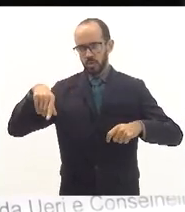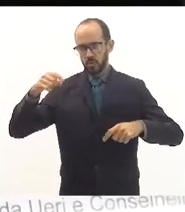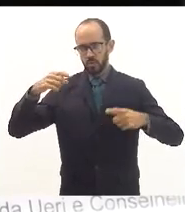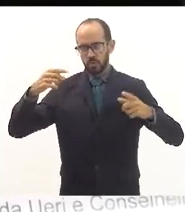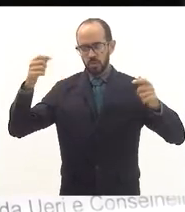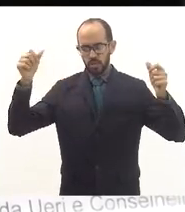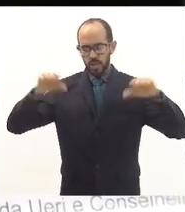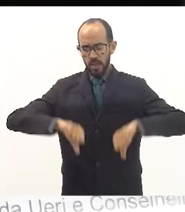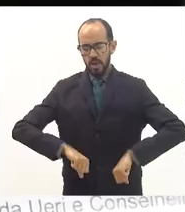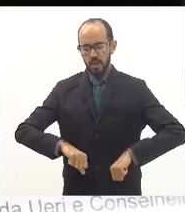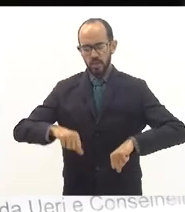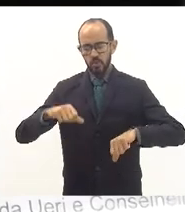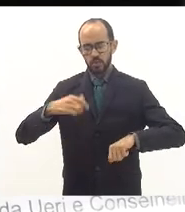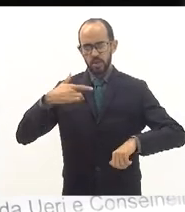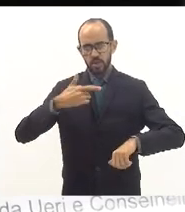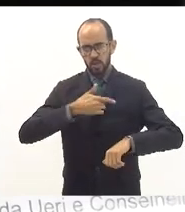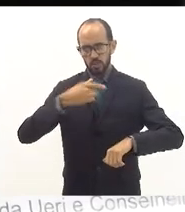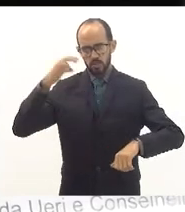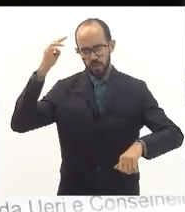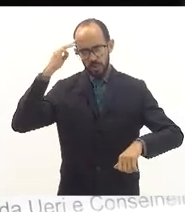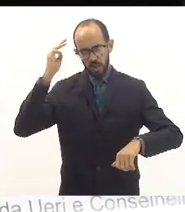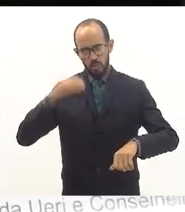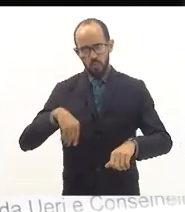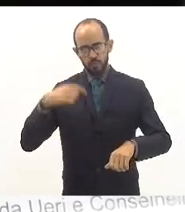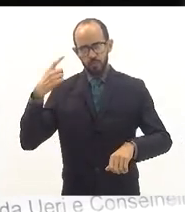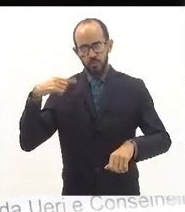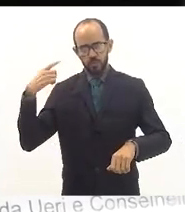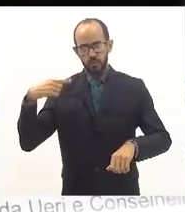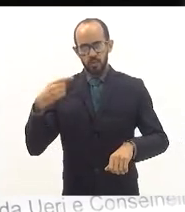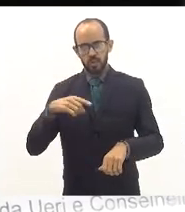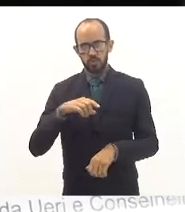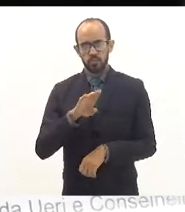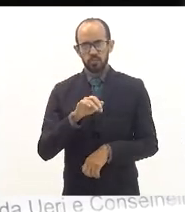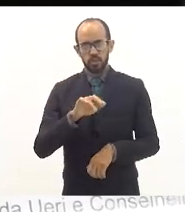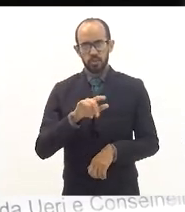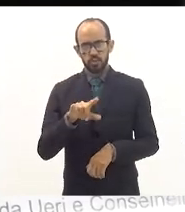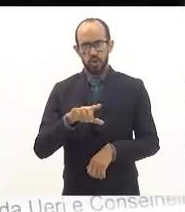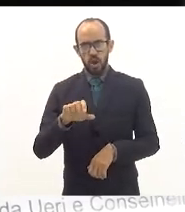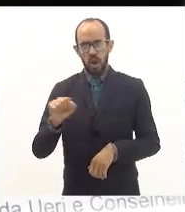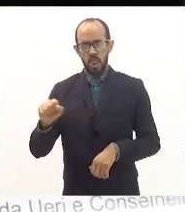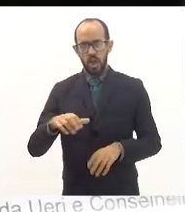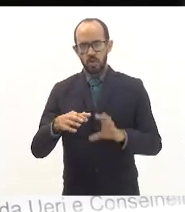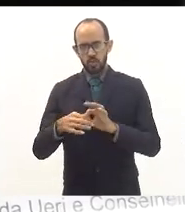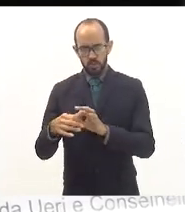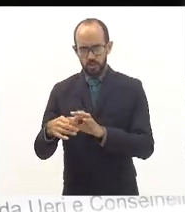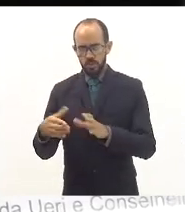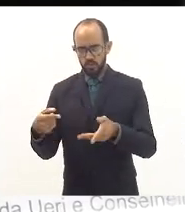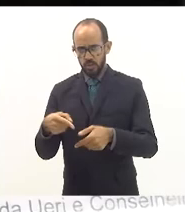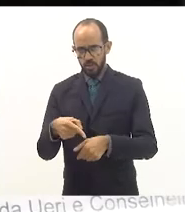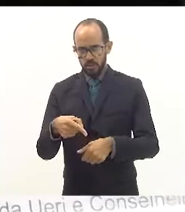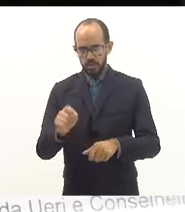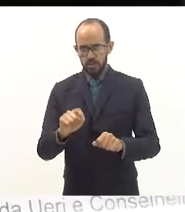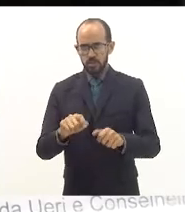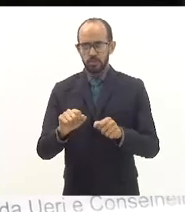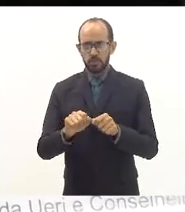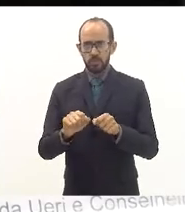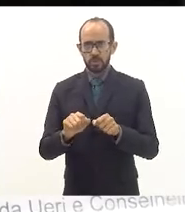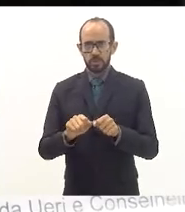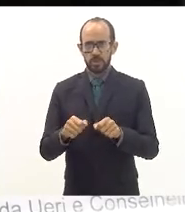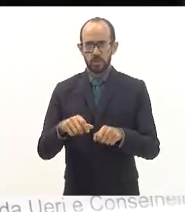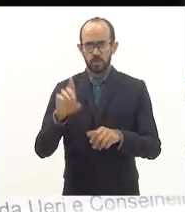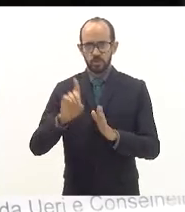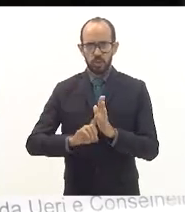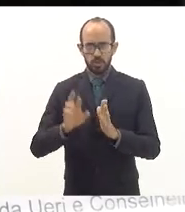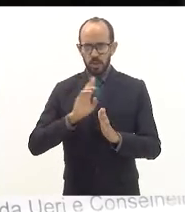saúde mental. Os advogados de Brizola, nesse contexto, ao exercer o direito de